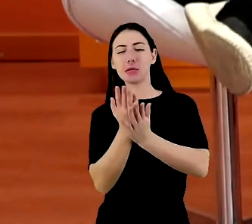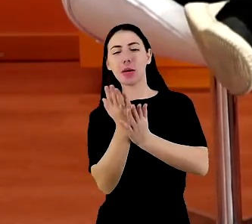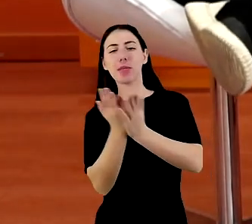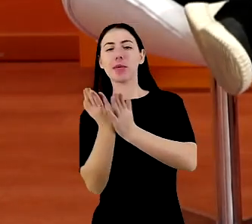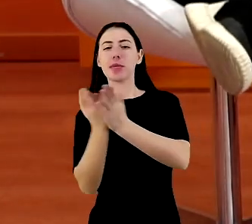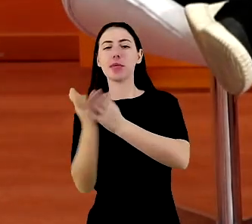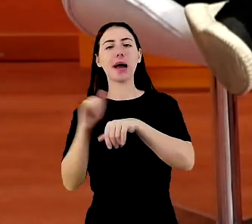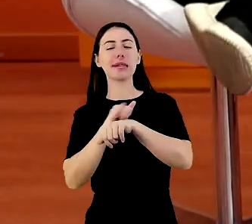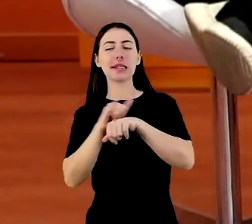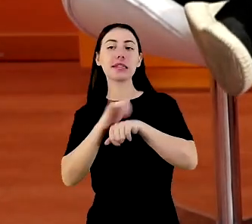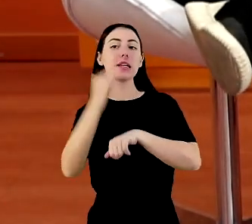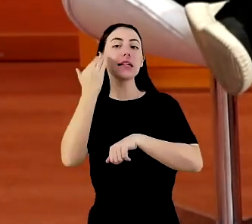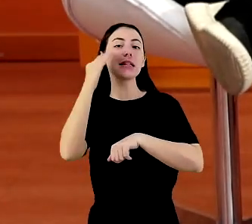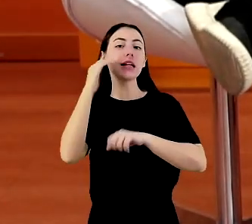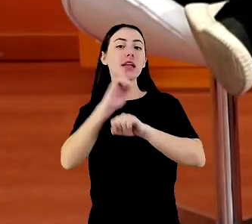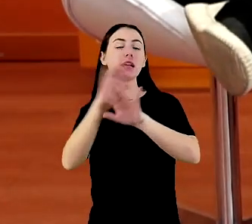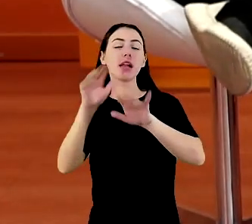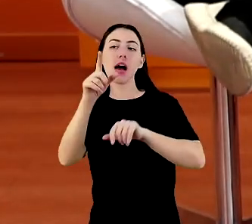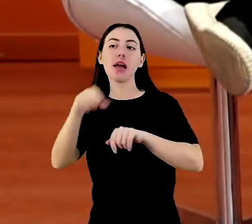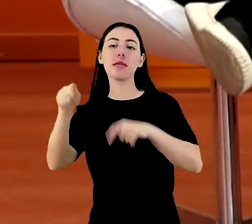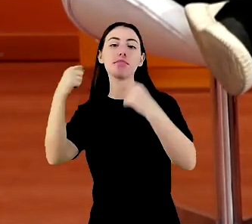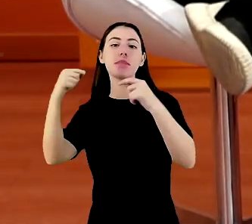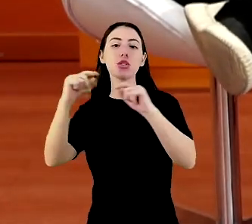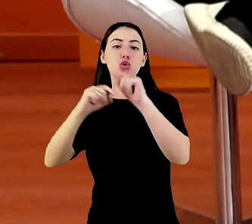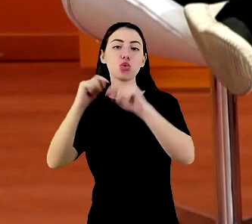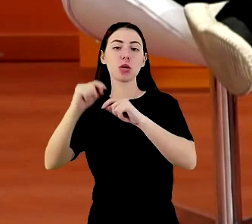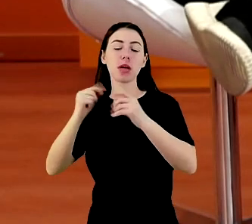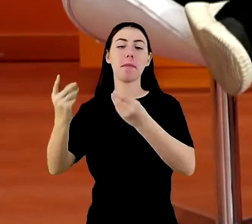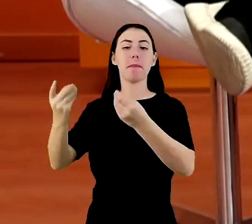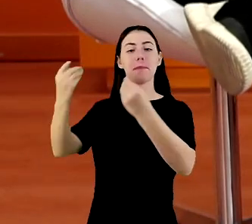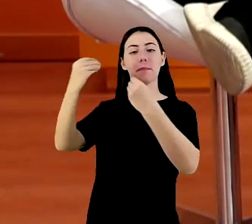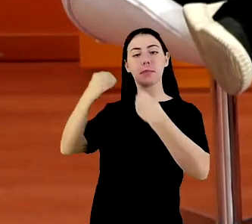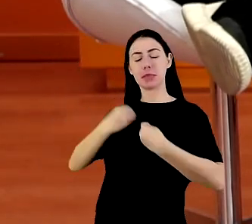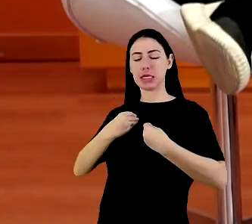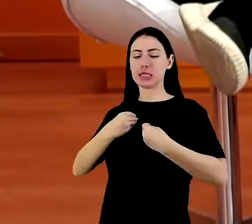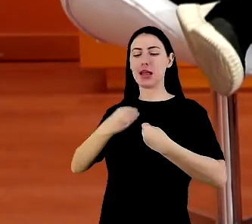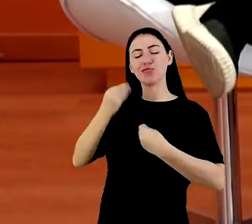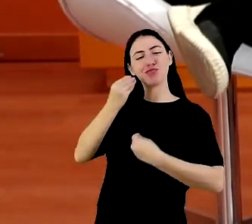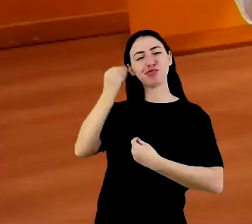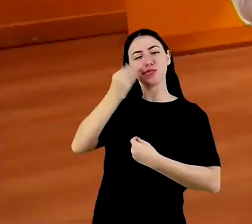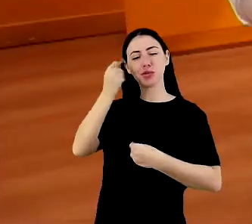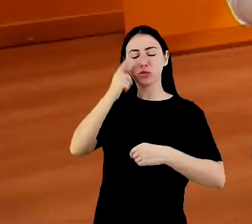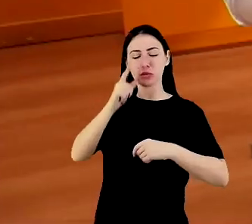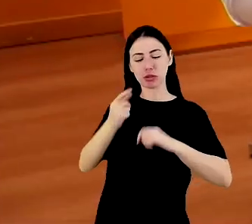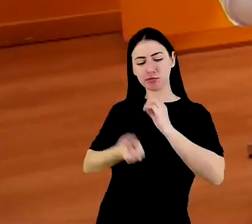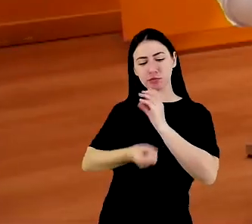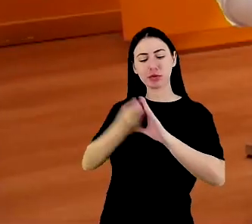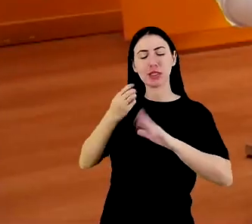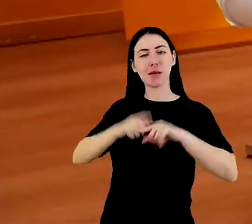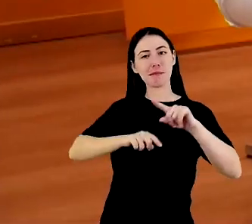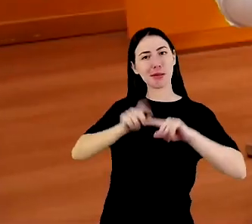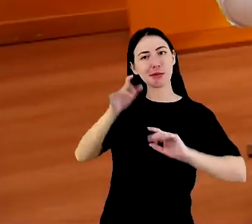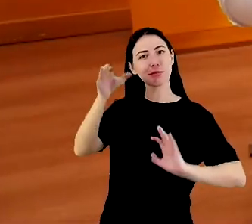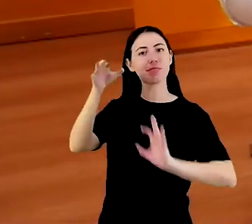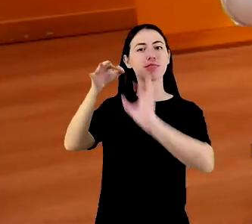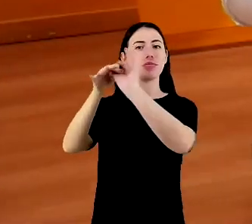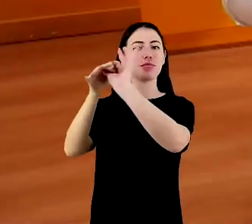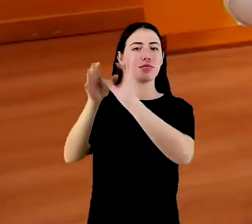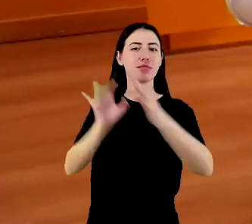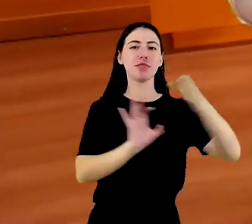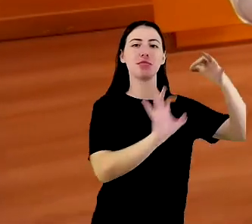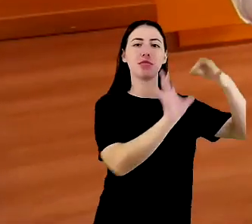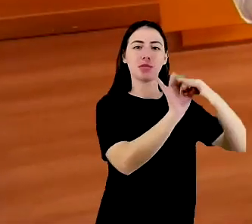vai conseguir desenvolver o seu produto, né? Desenvolver qual a necessidade dele, se é mais digital ou se é física. Então, é, de